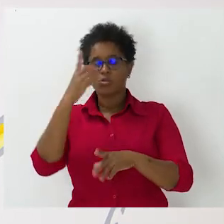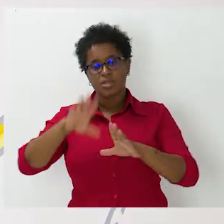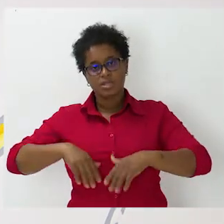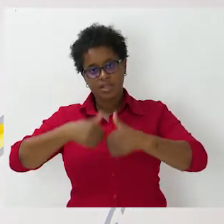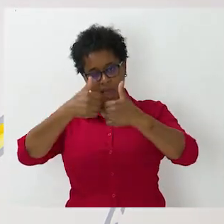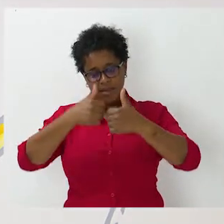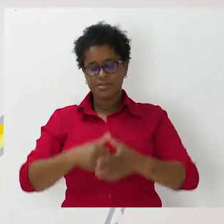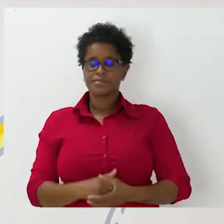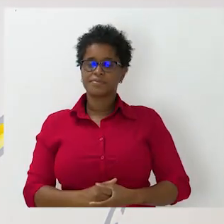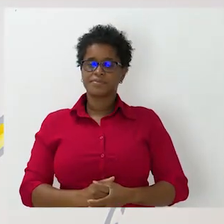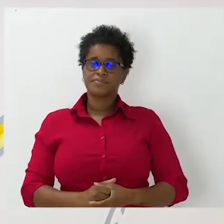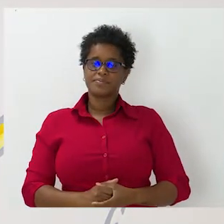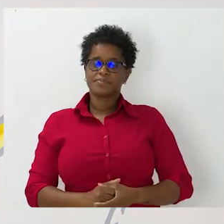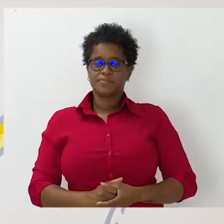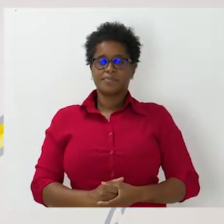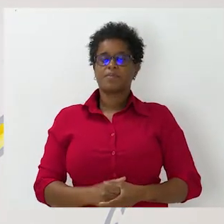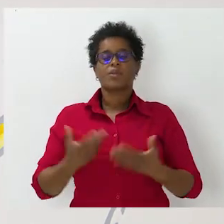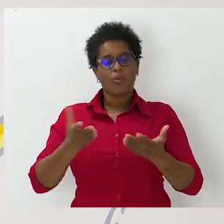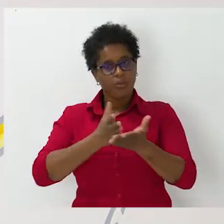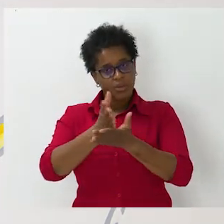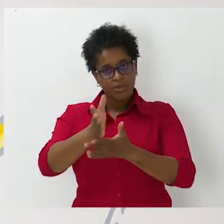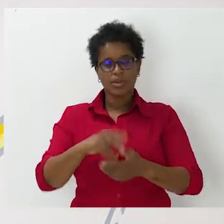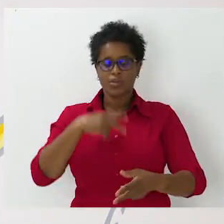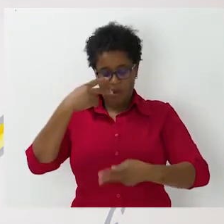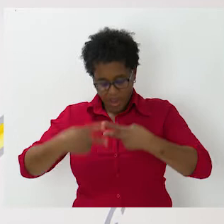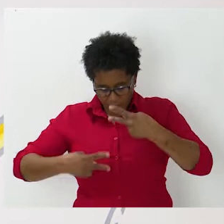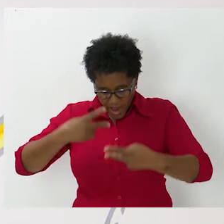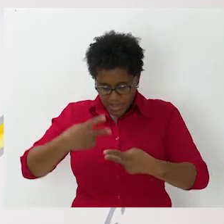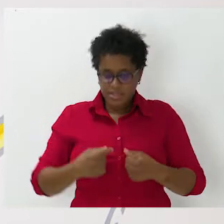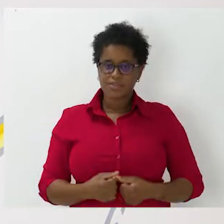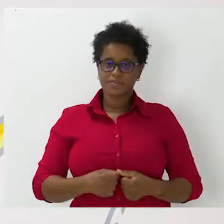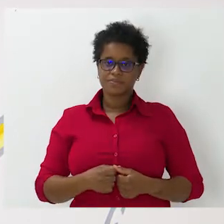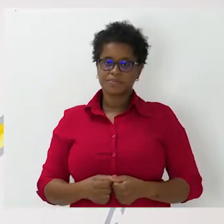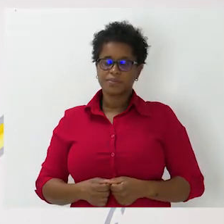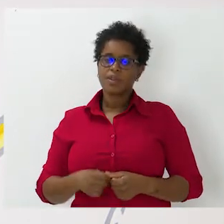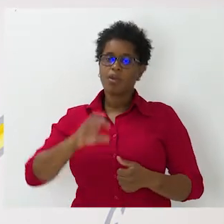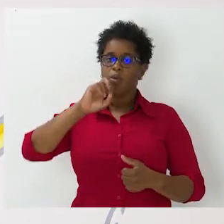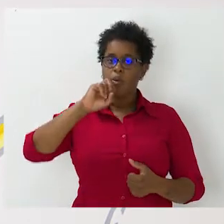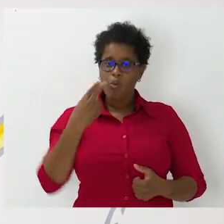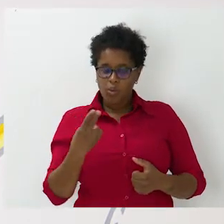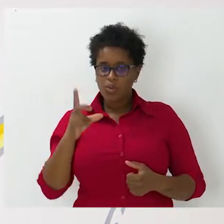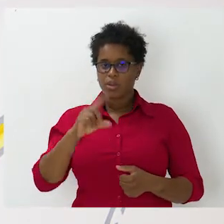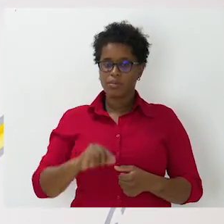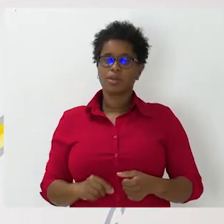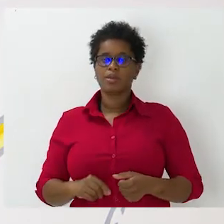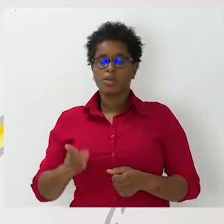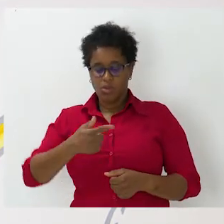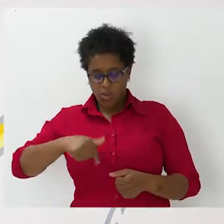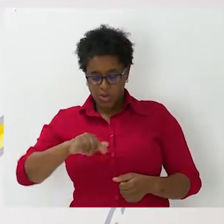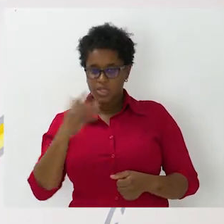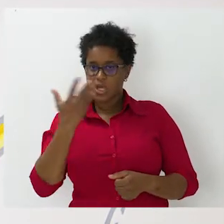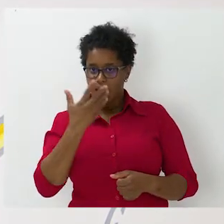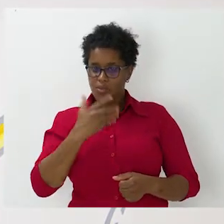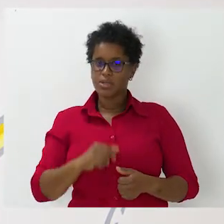bem? Continuando então com a análise, ou então com a nossa